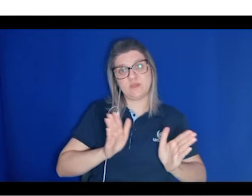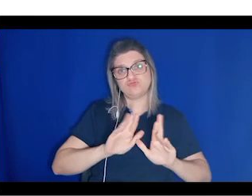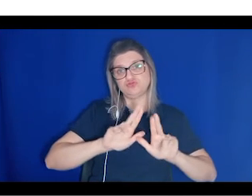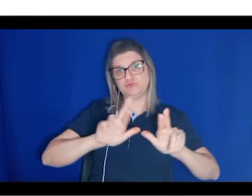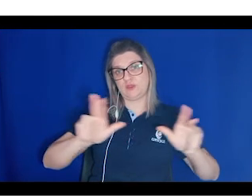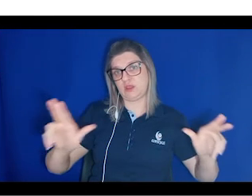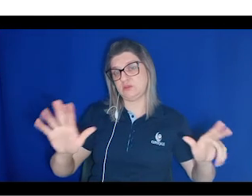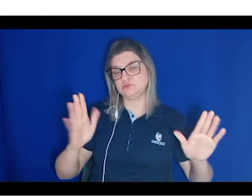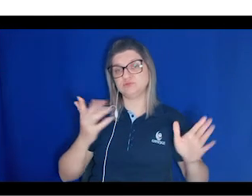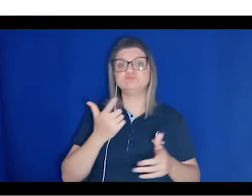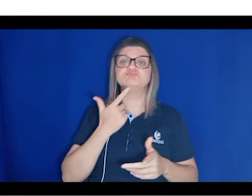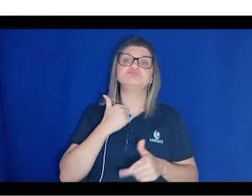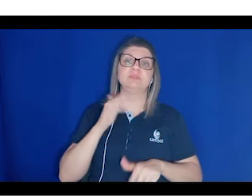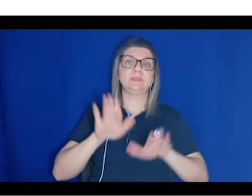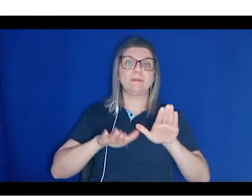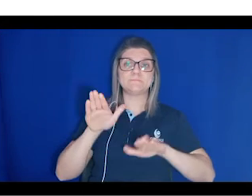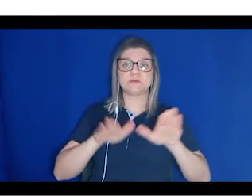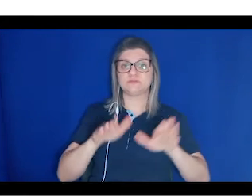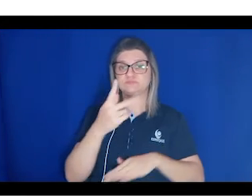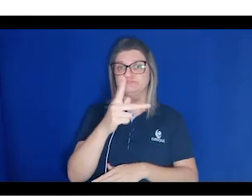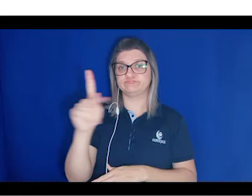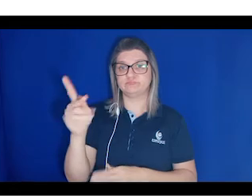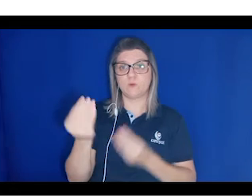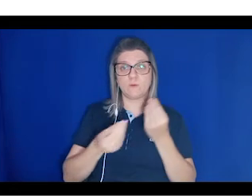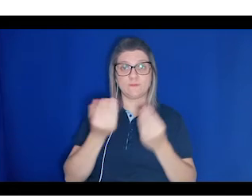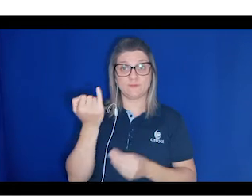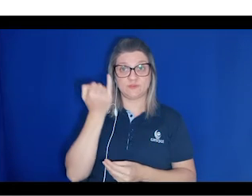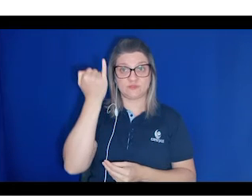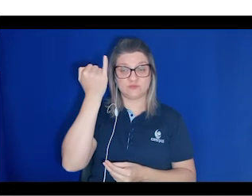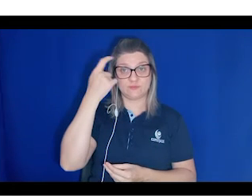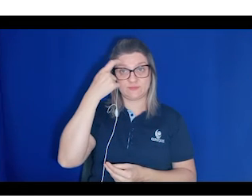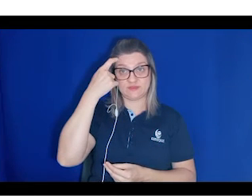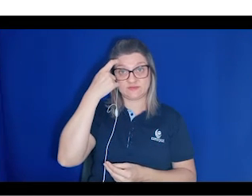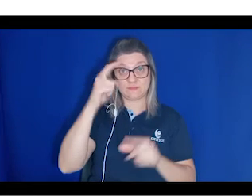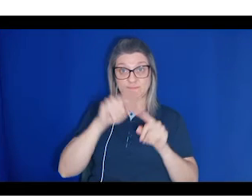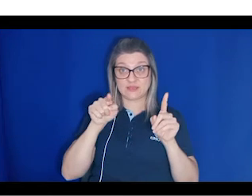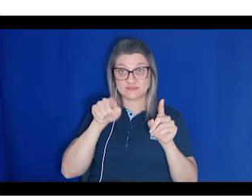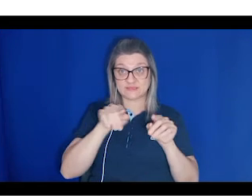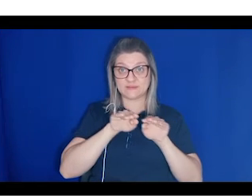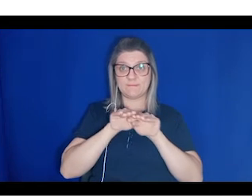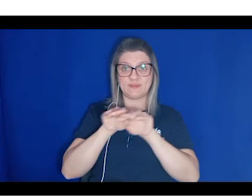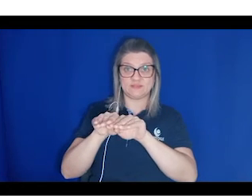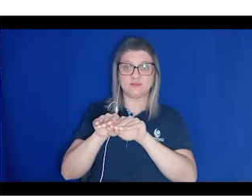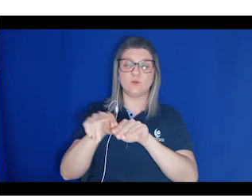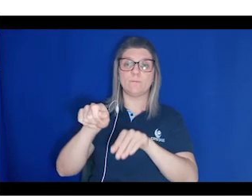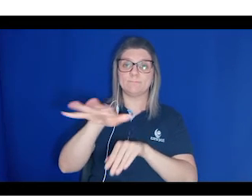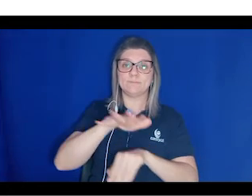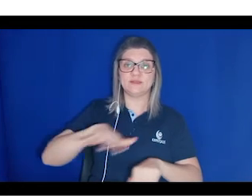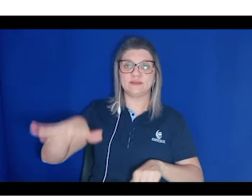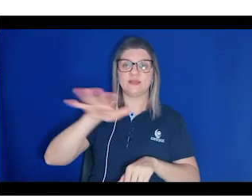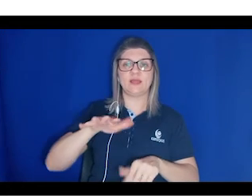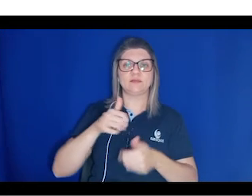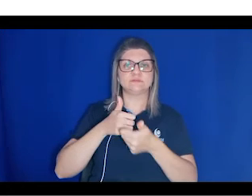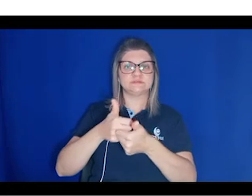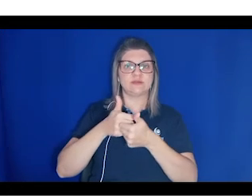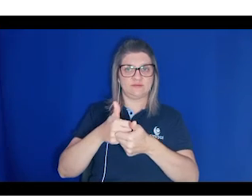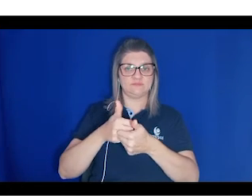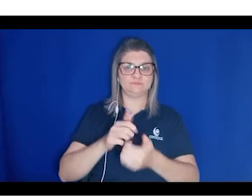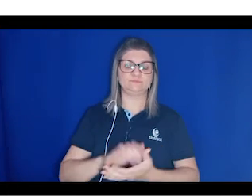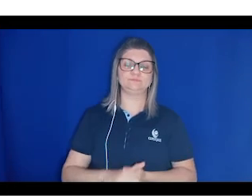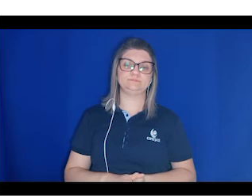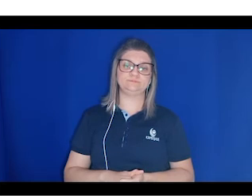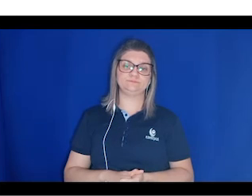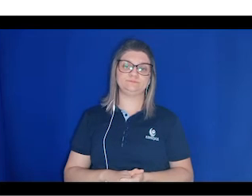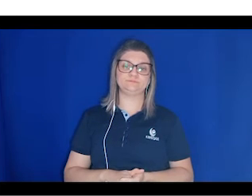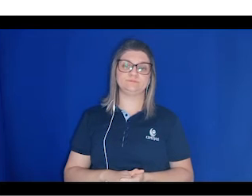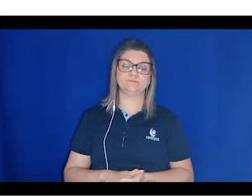então depende como vocês acharem mais relevante. Mas aqui é um padrão que o mercado acaba acompanhando.